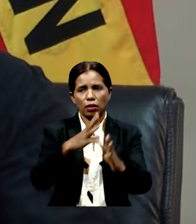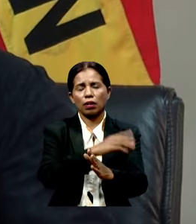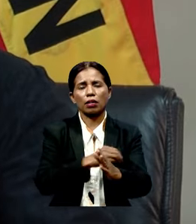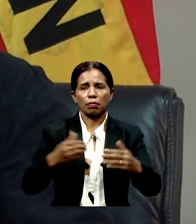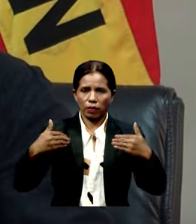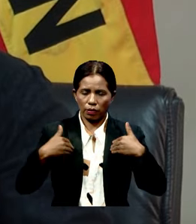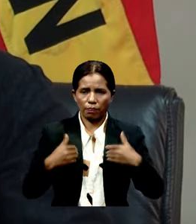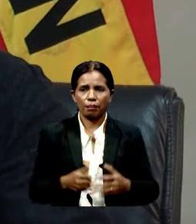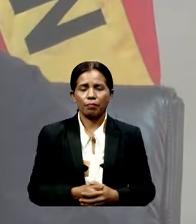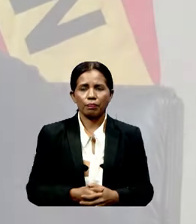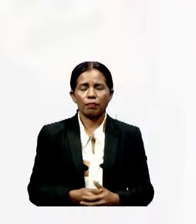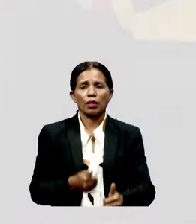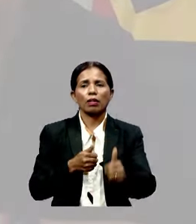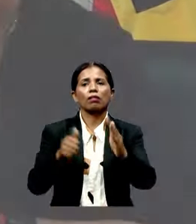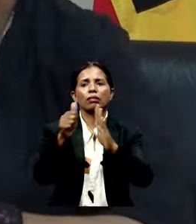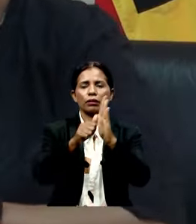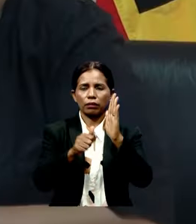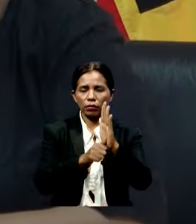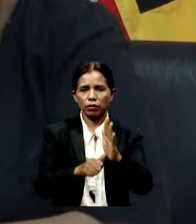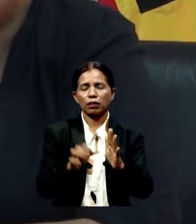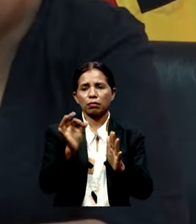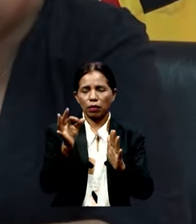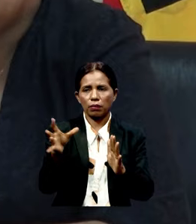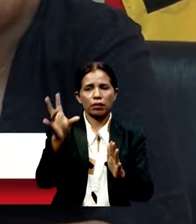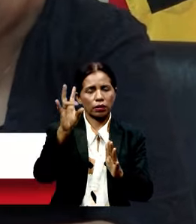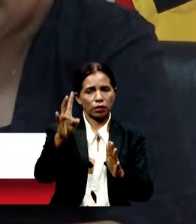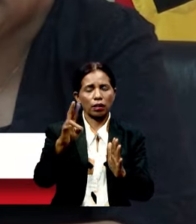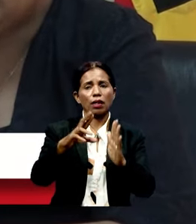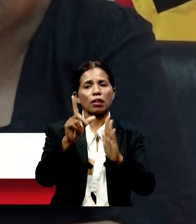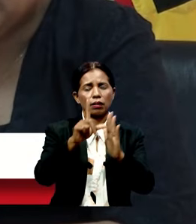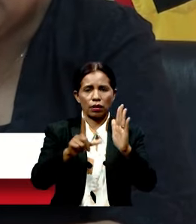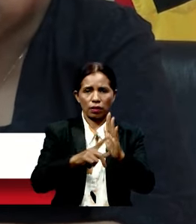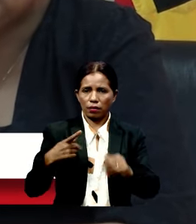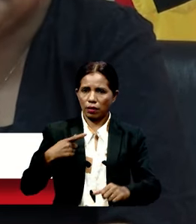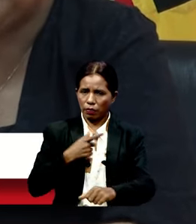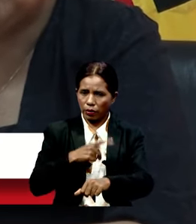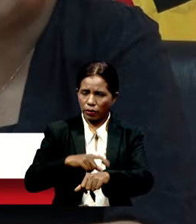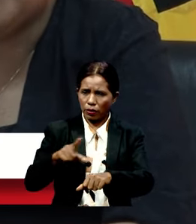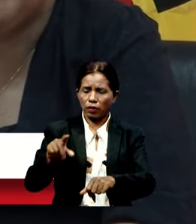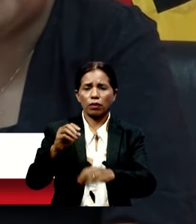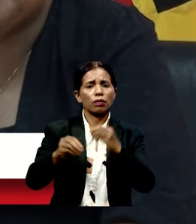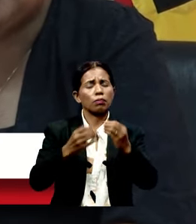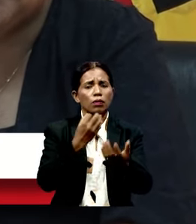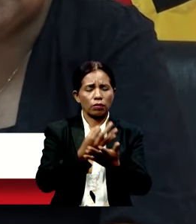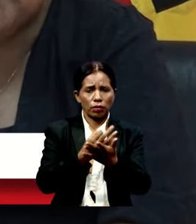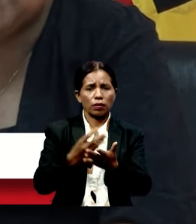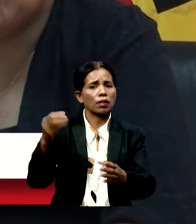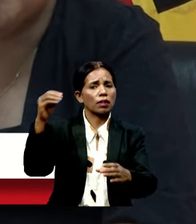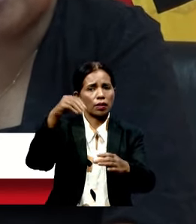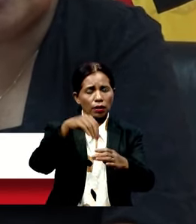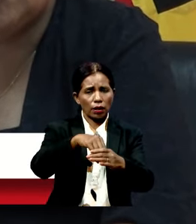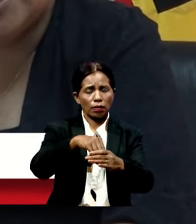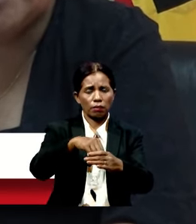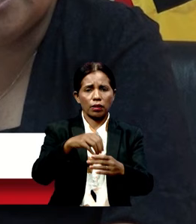maquija. Duir artigo 97, regimento Parlamento Nacional, kata orçamento quando tama e Parlamento Nacional